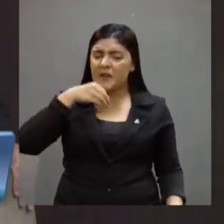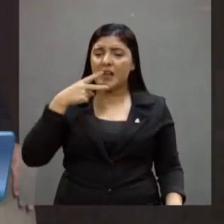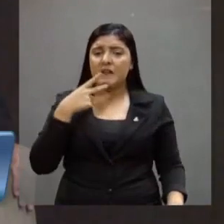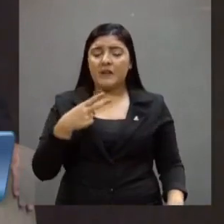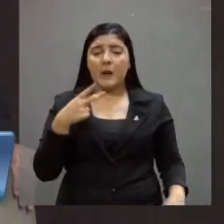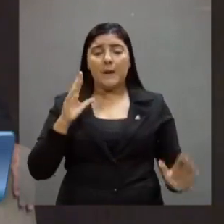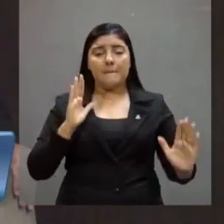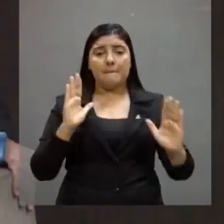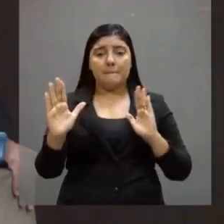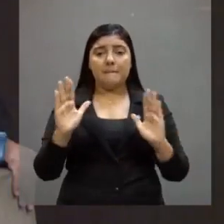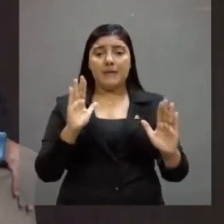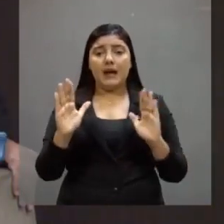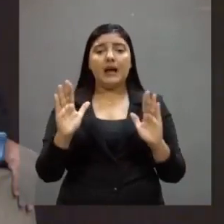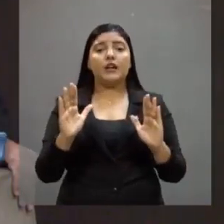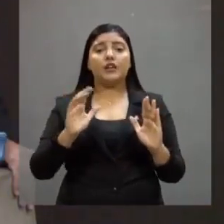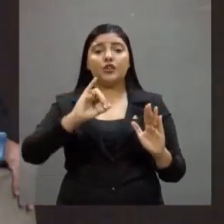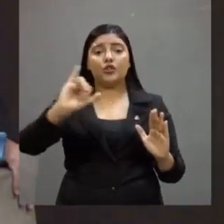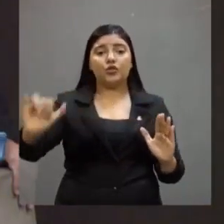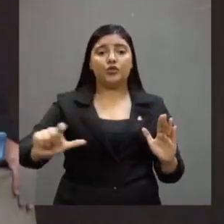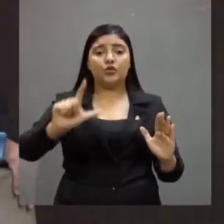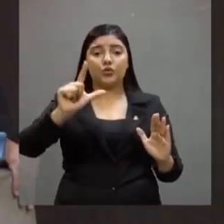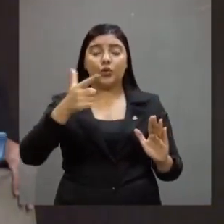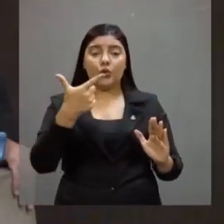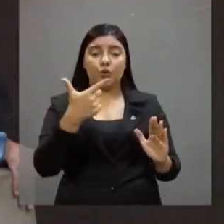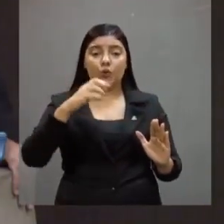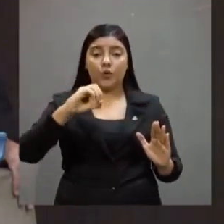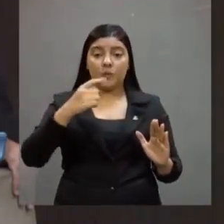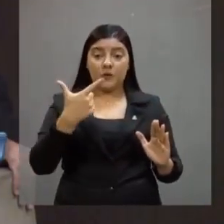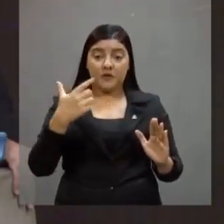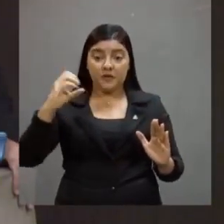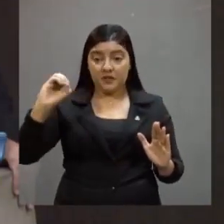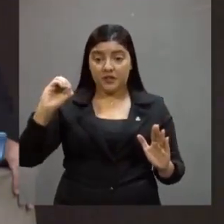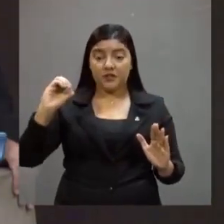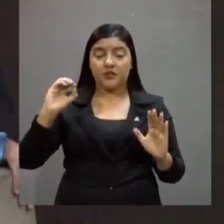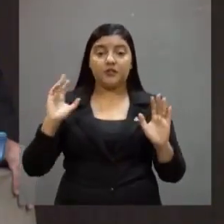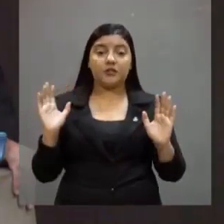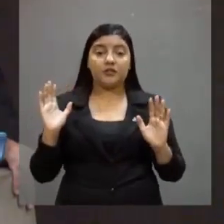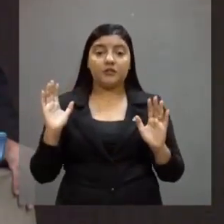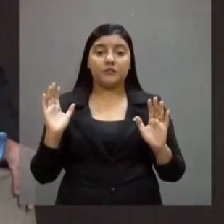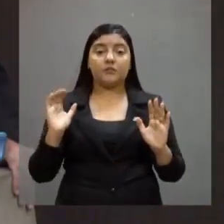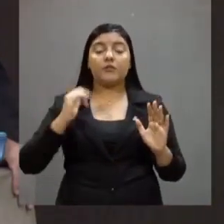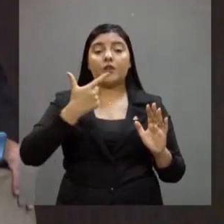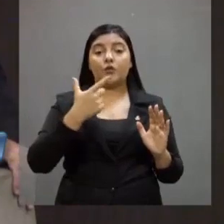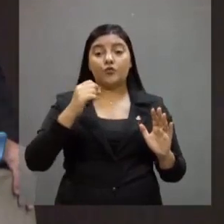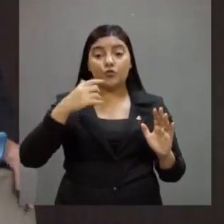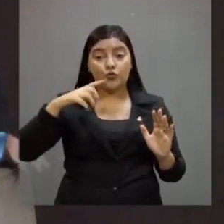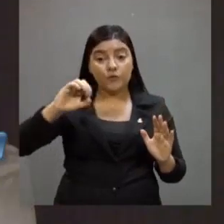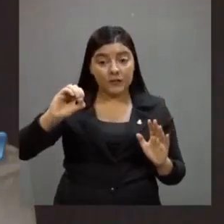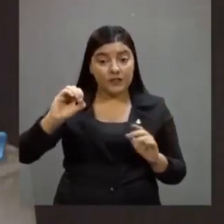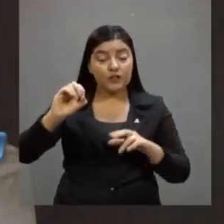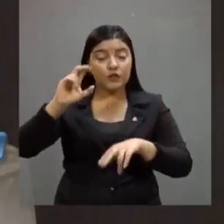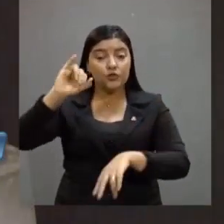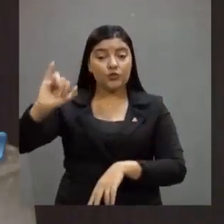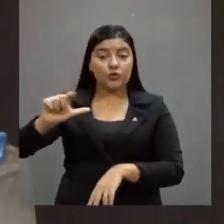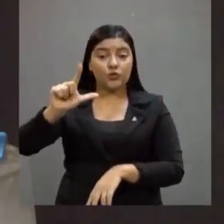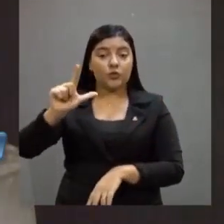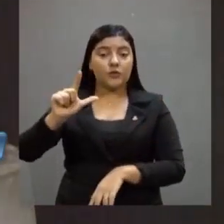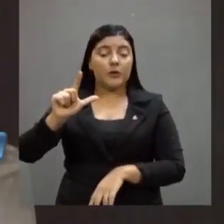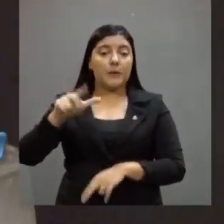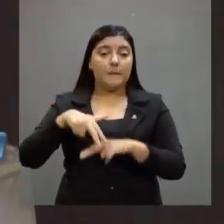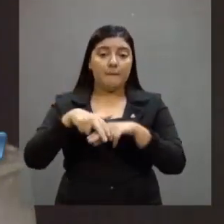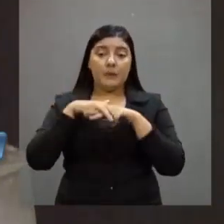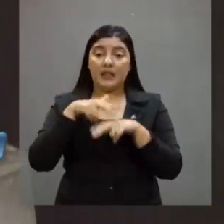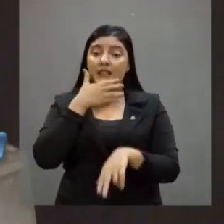o prazo era julho de 2020. Se o prazo era julho de 2020, era julho de 2020. Não,